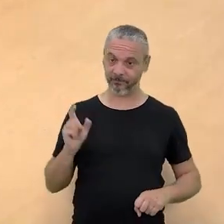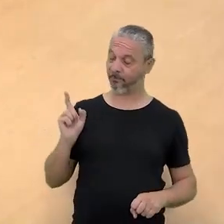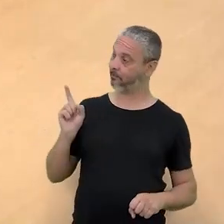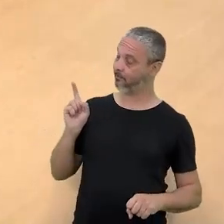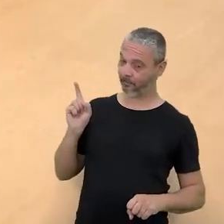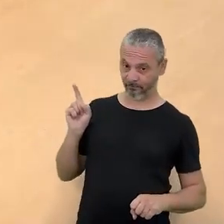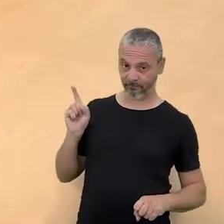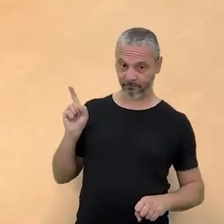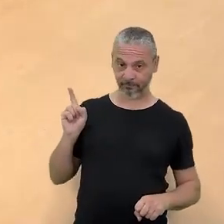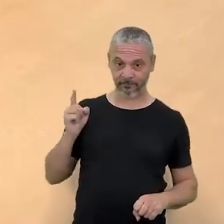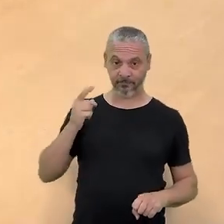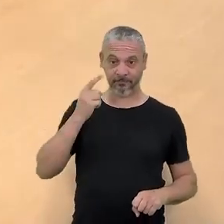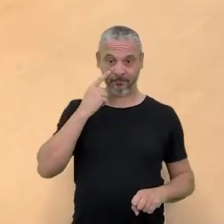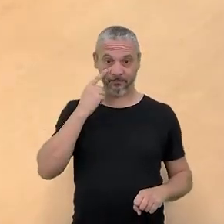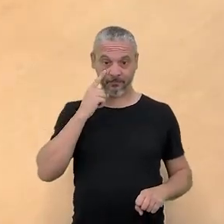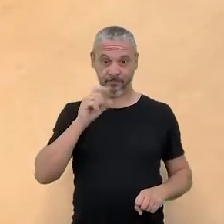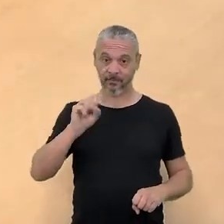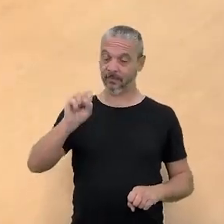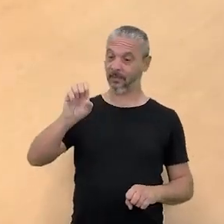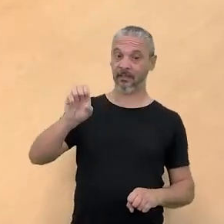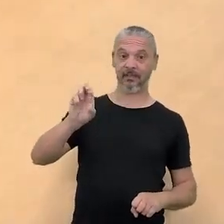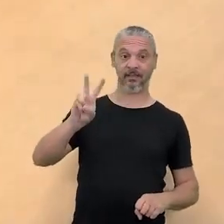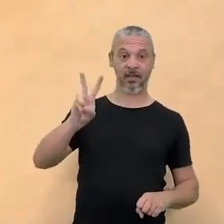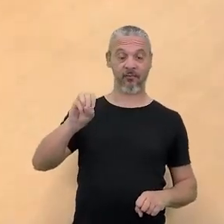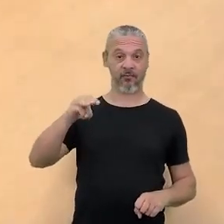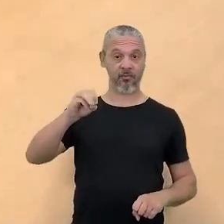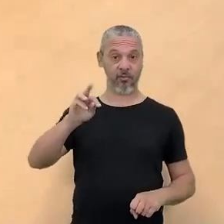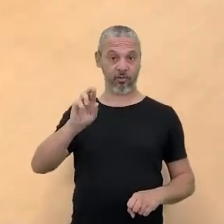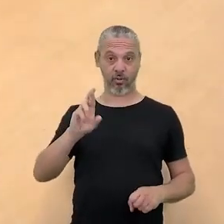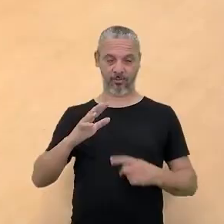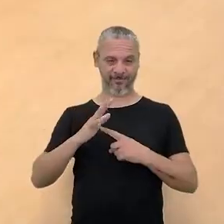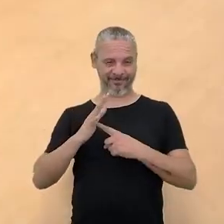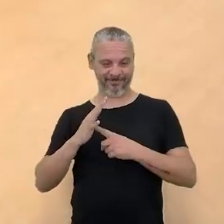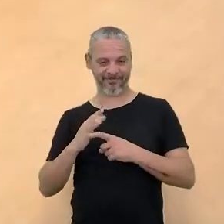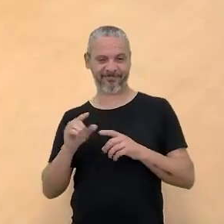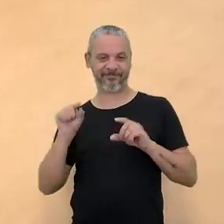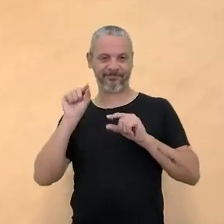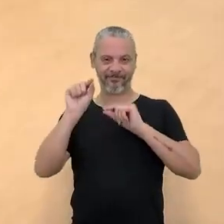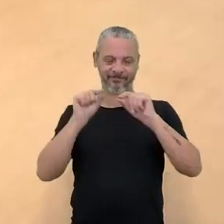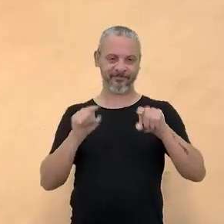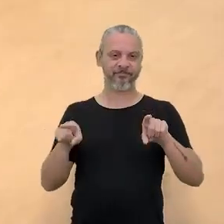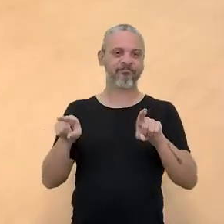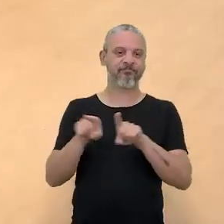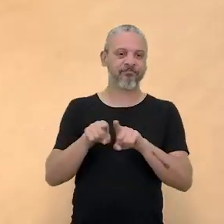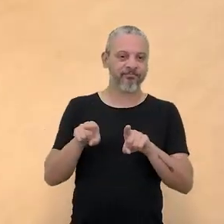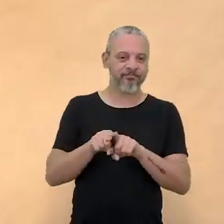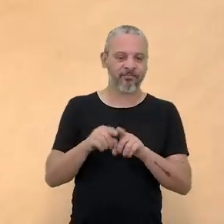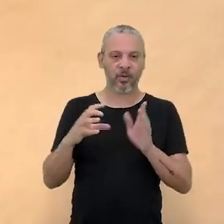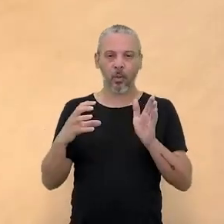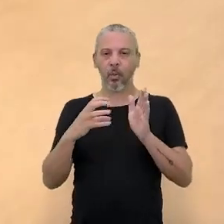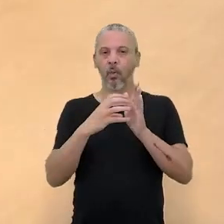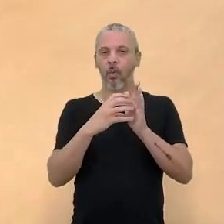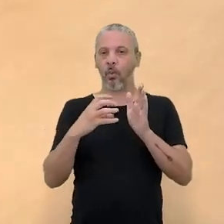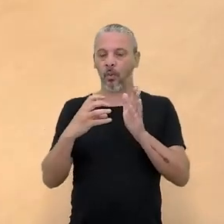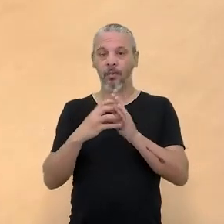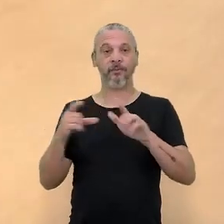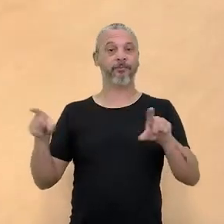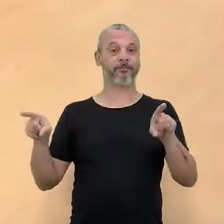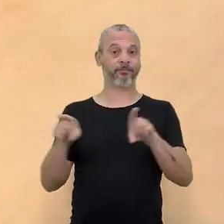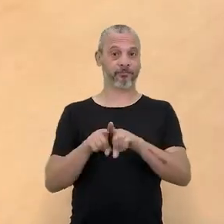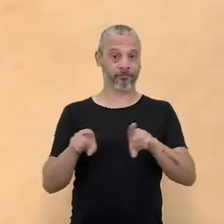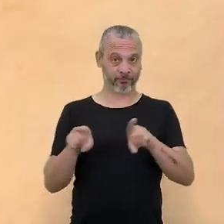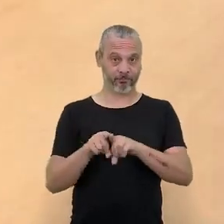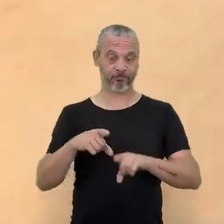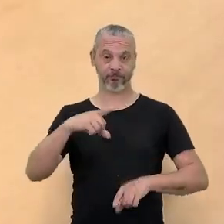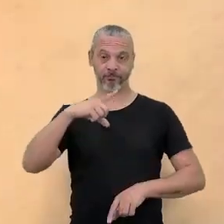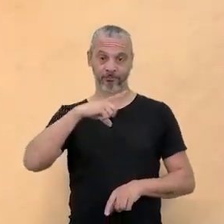colocar o servomotor, vai ter o cabinho do servomotor. Eu vou colocar um sensor de umidade, precisa do cabinho